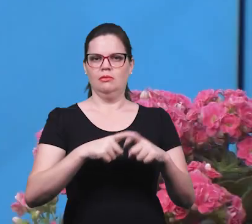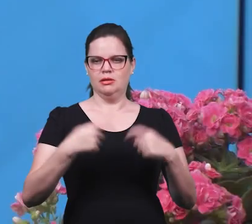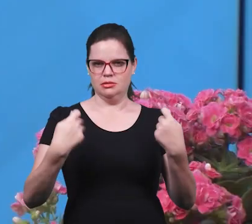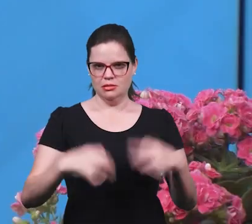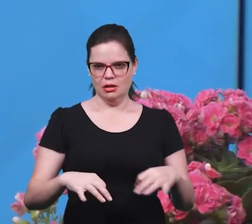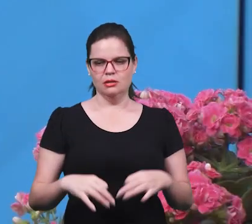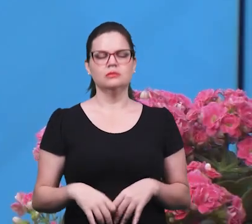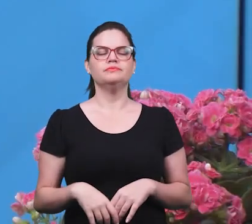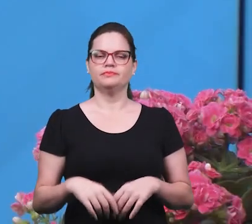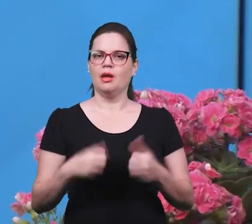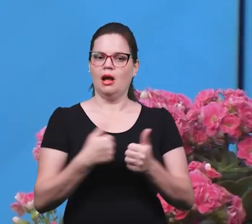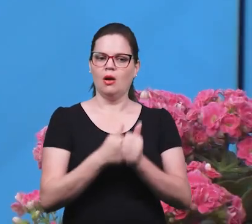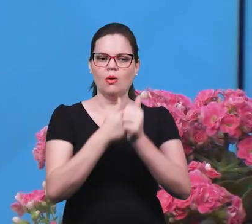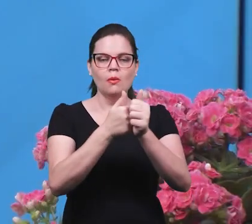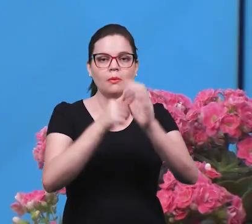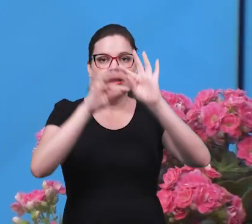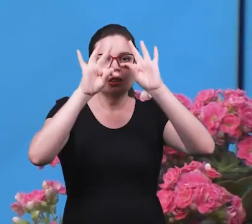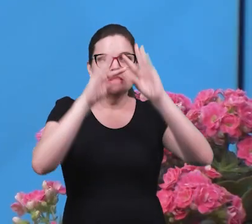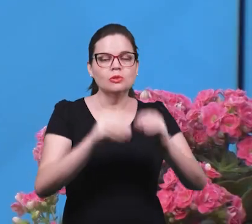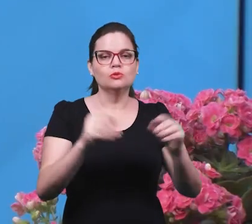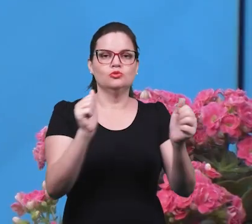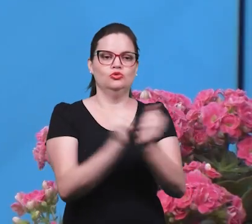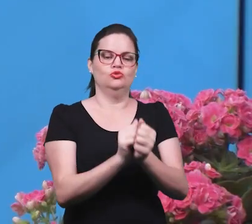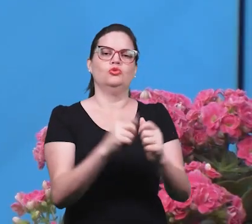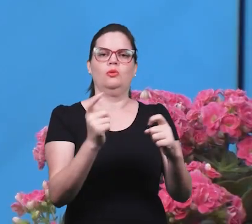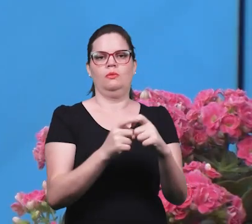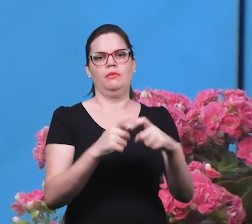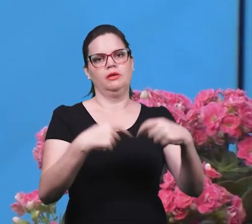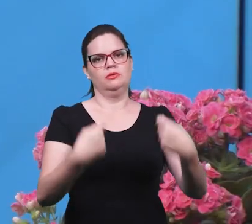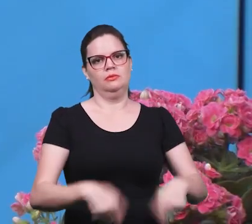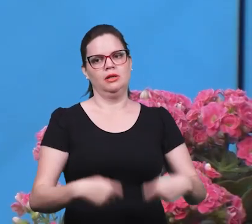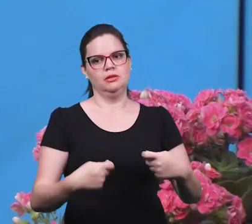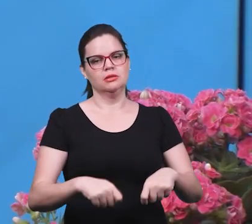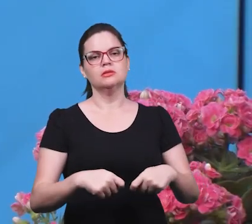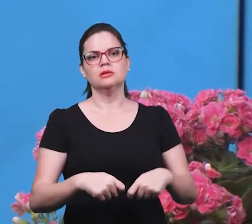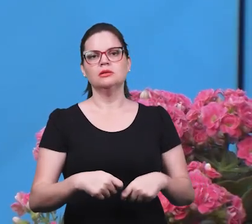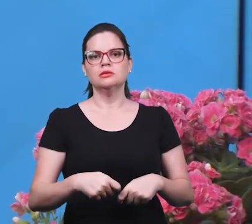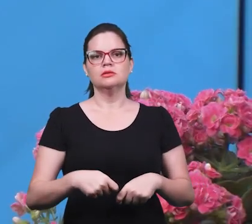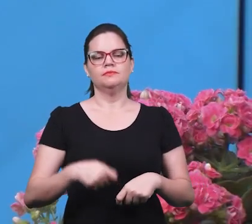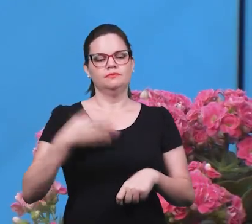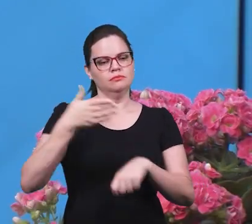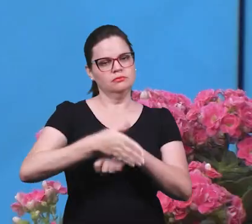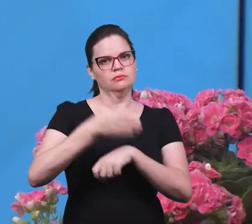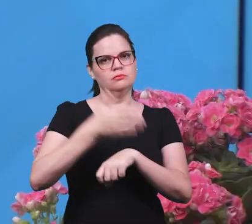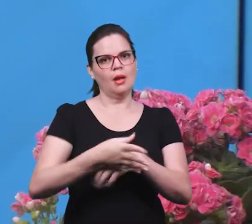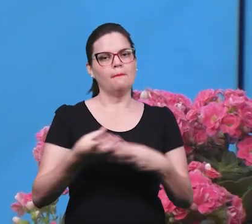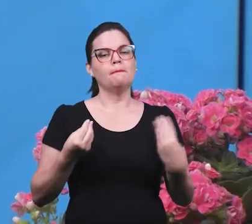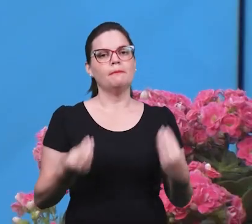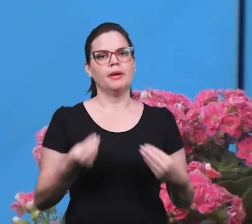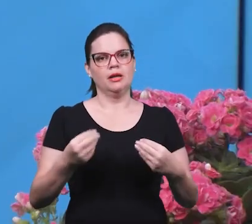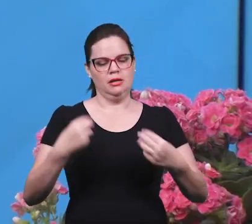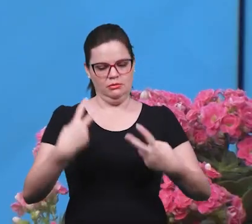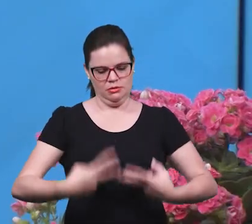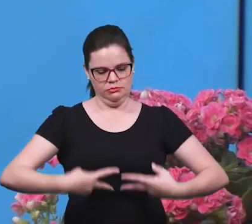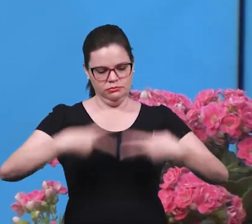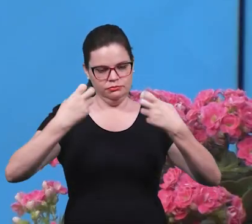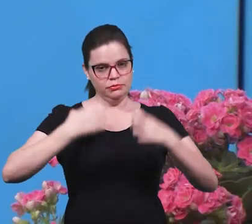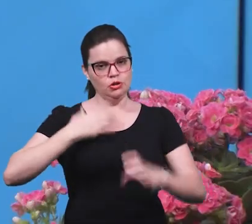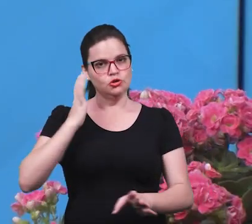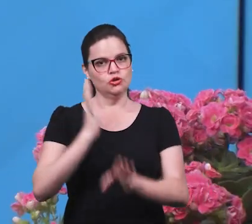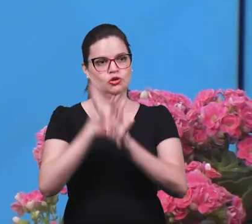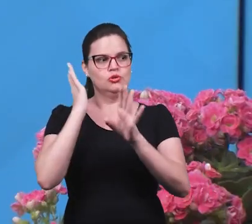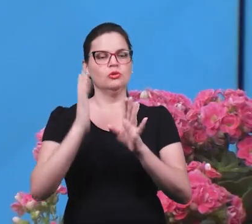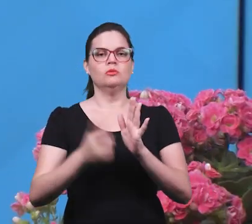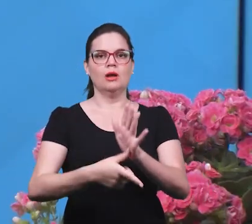isso? Exatamente. O acompanhamento com o médico ele é fundamental para a gente diagnosticar o quanto antes e poder tratar